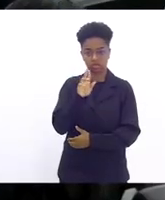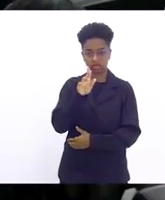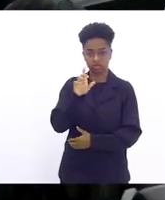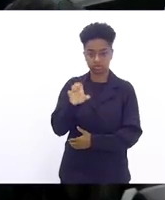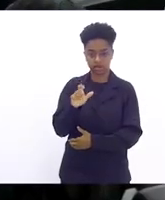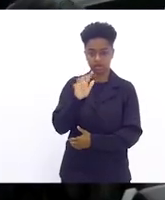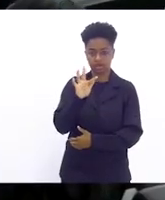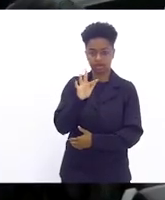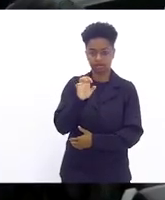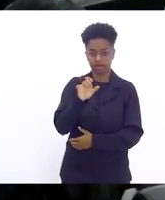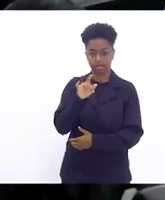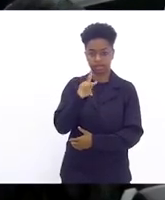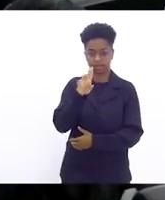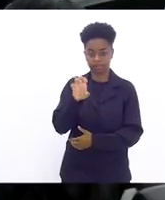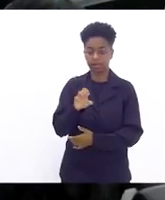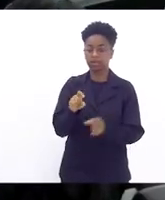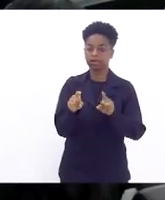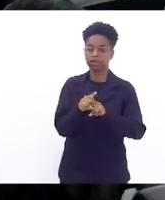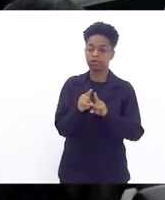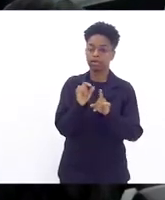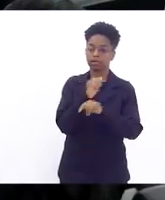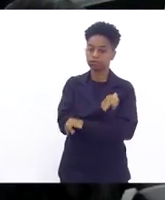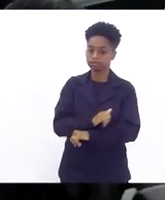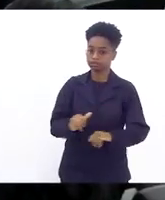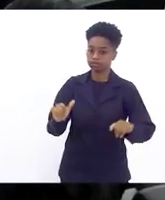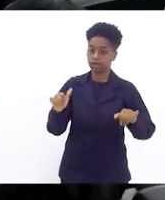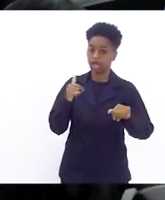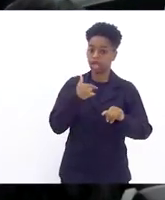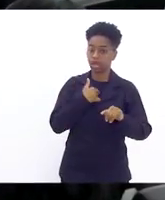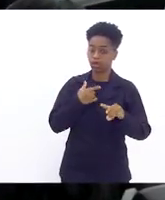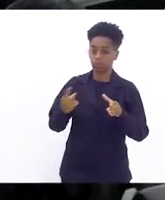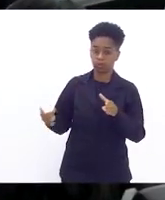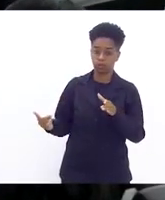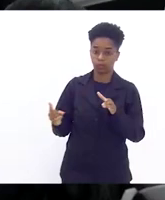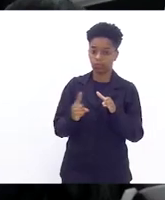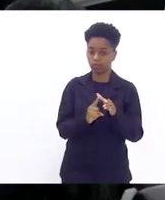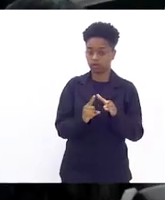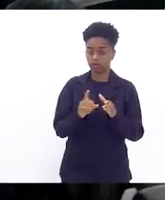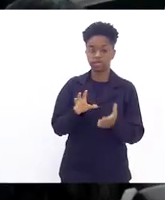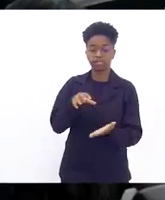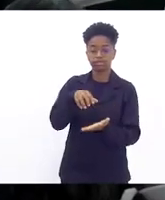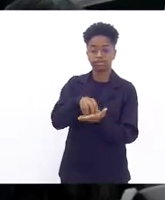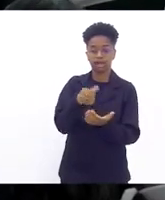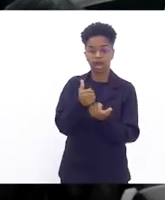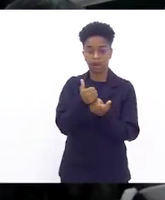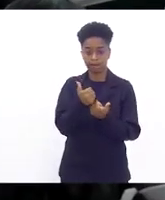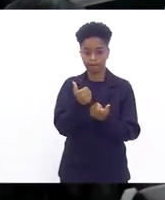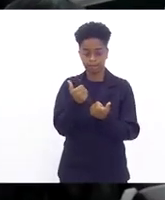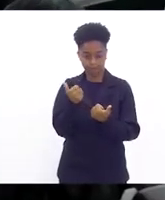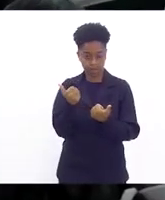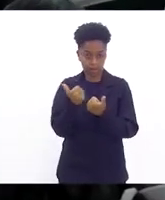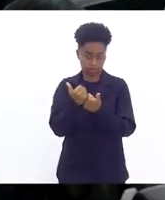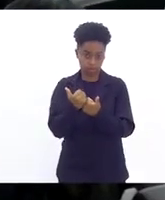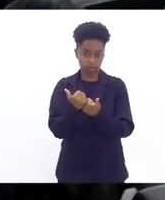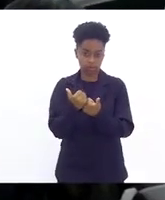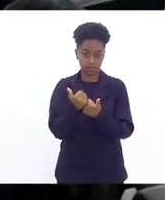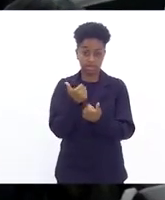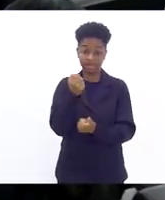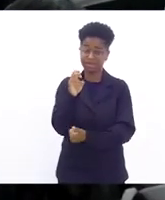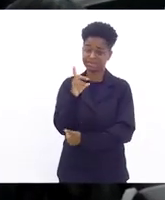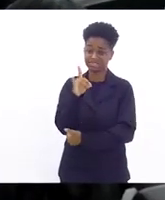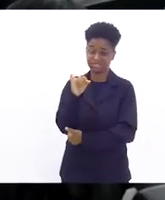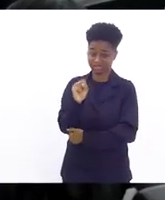e dizer que eu integro o centro de apoio a 15